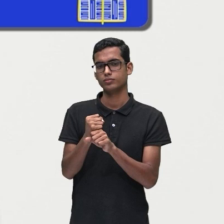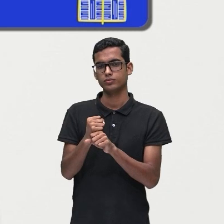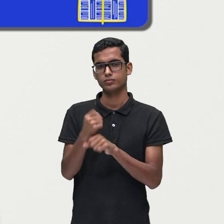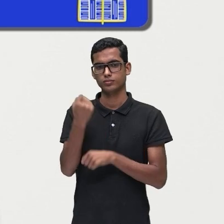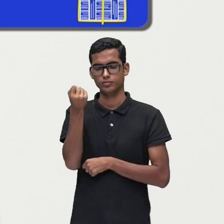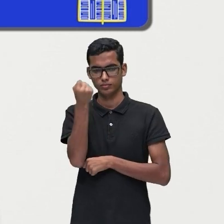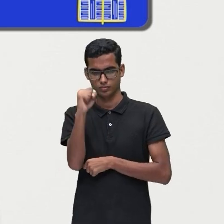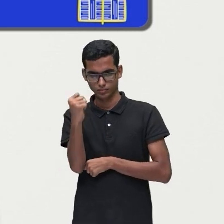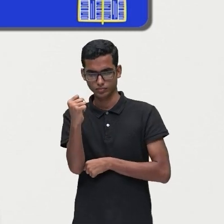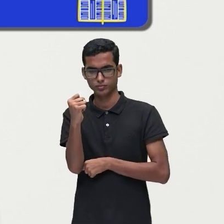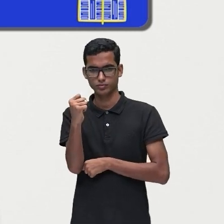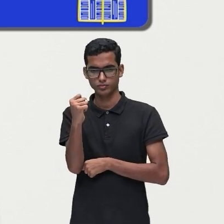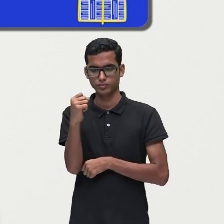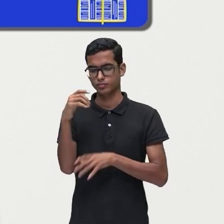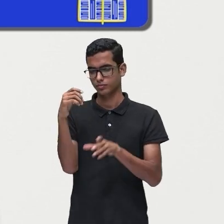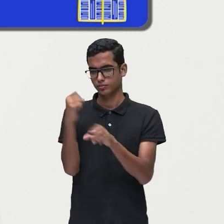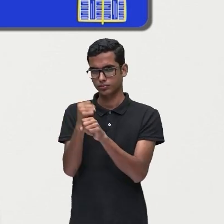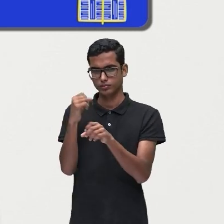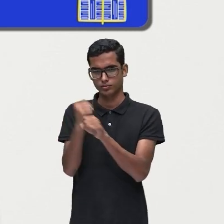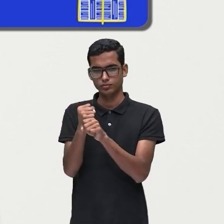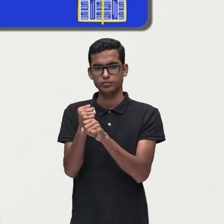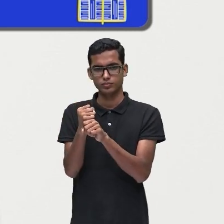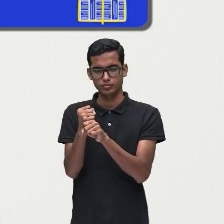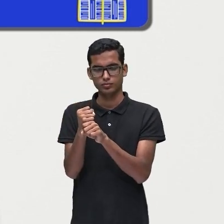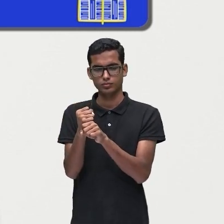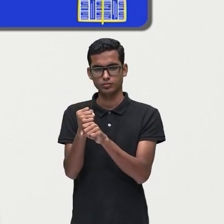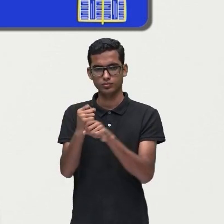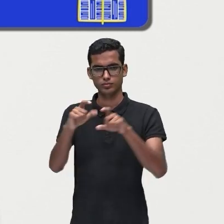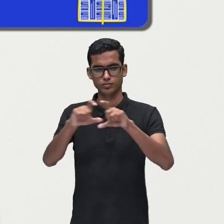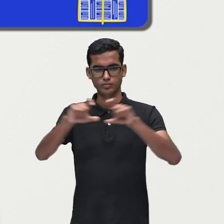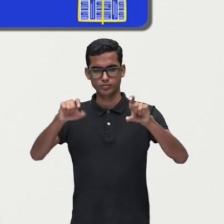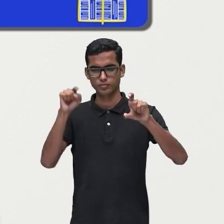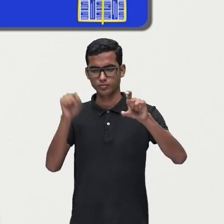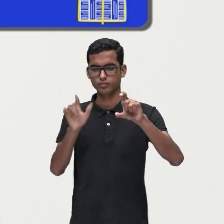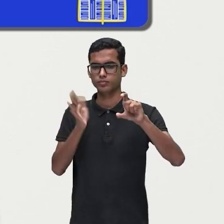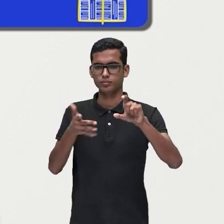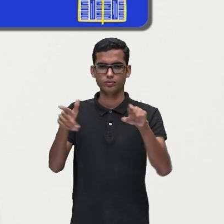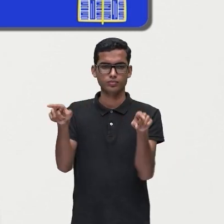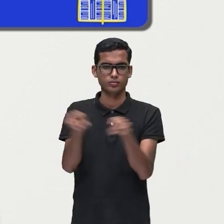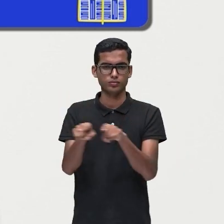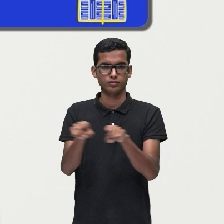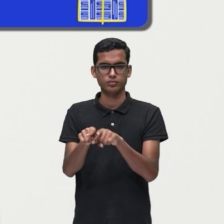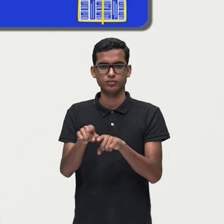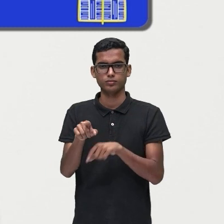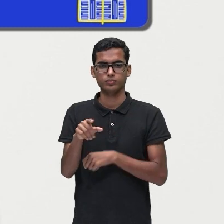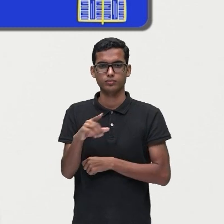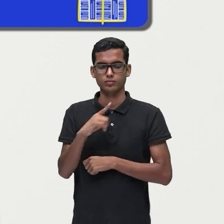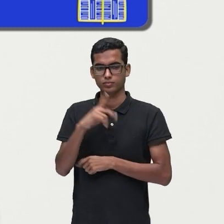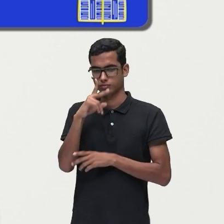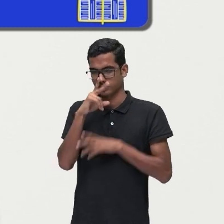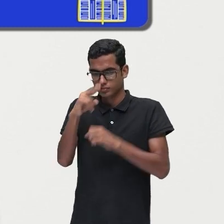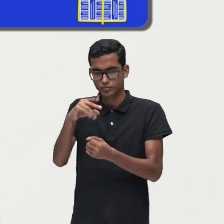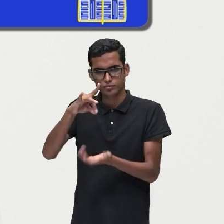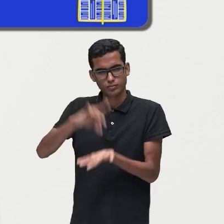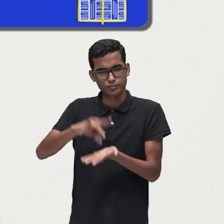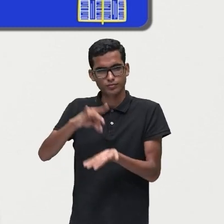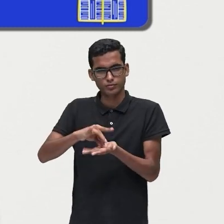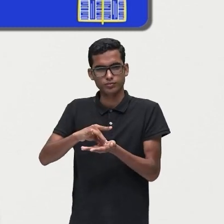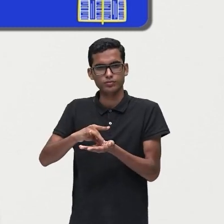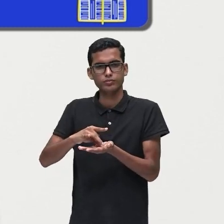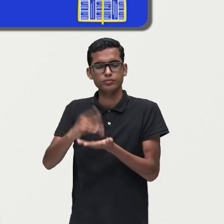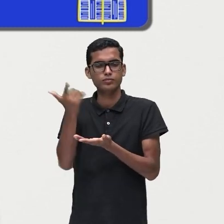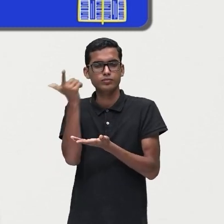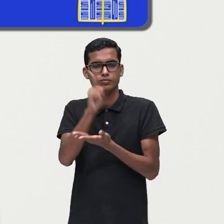8. Calculei aqui nessa aplicação que é 8. A força necessária para levar